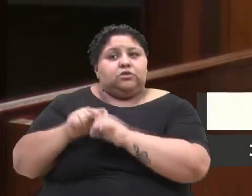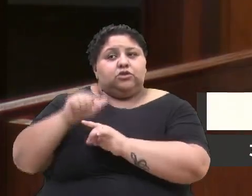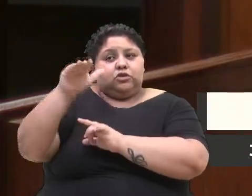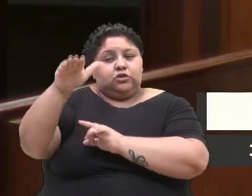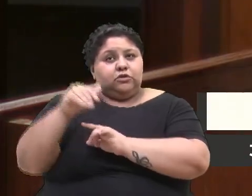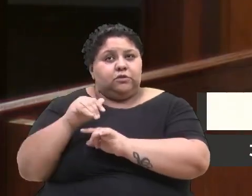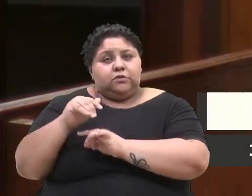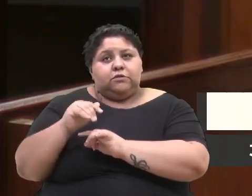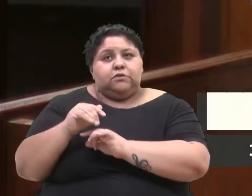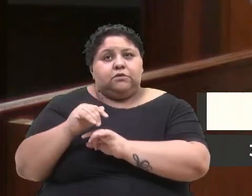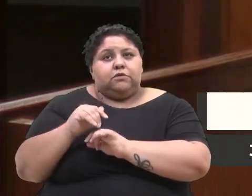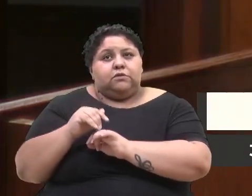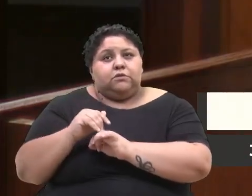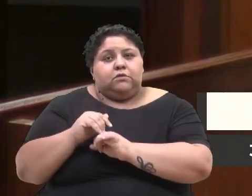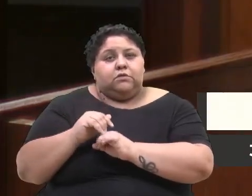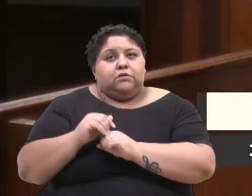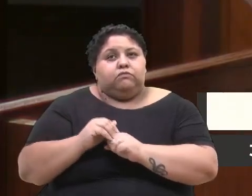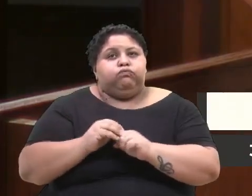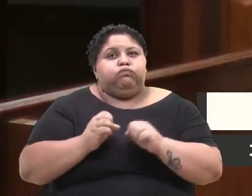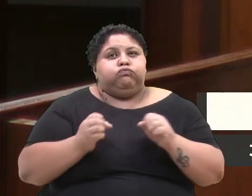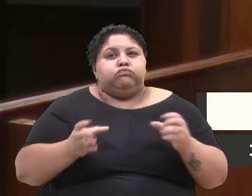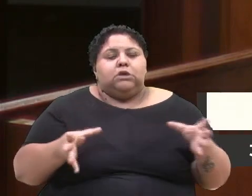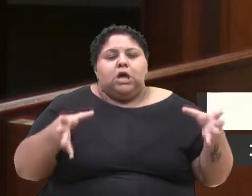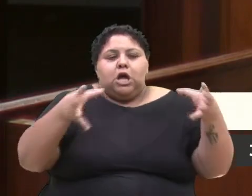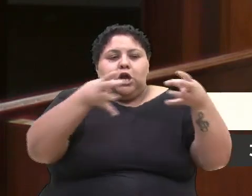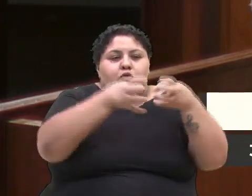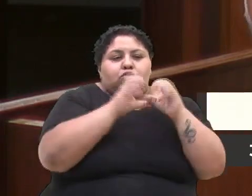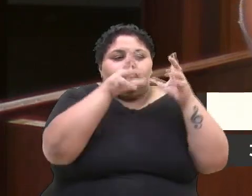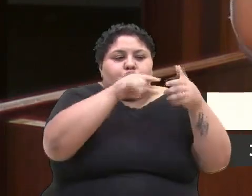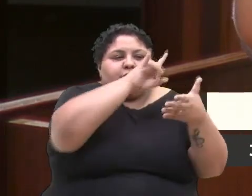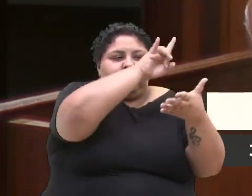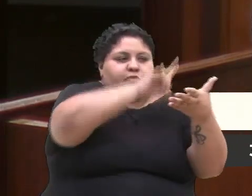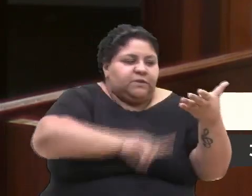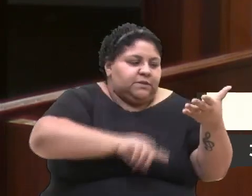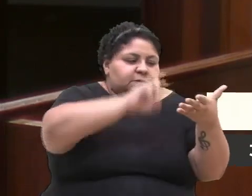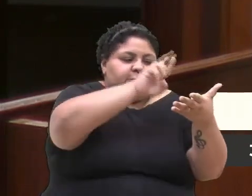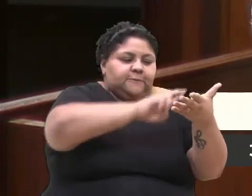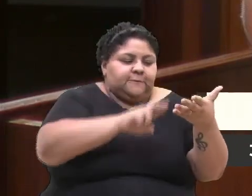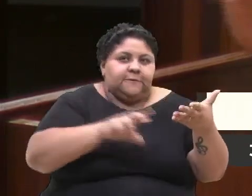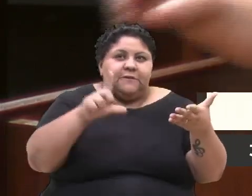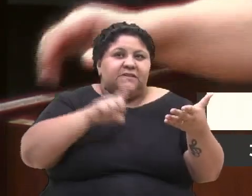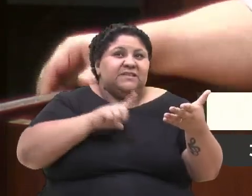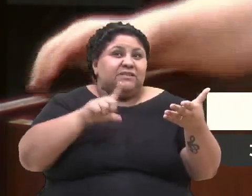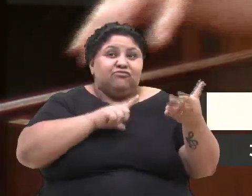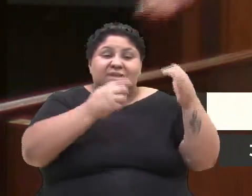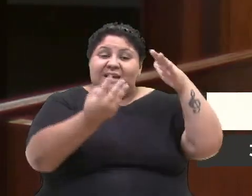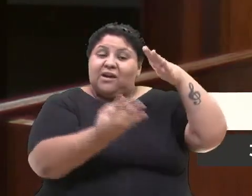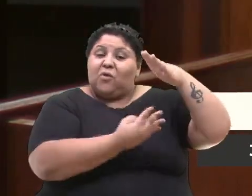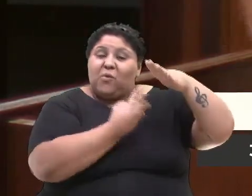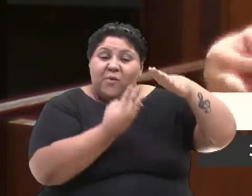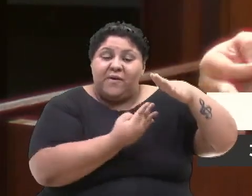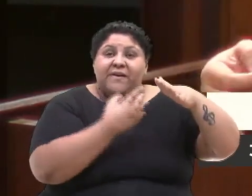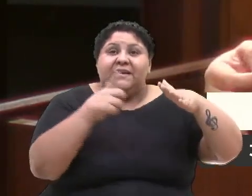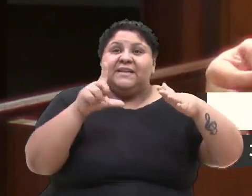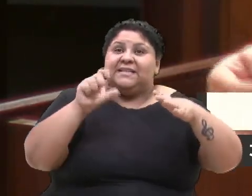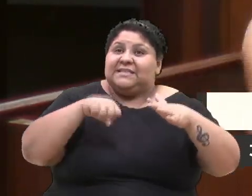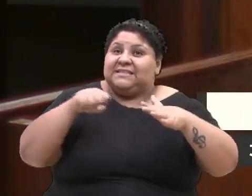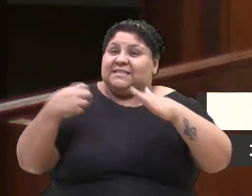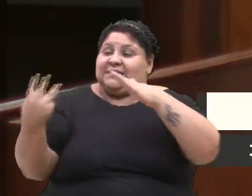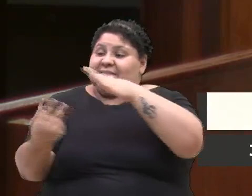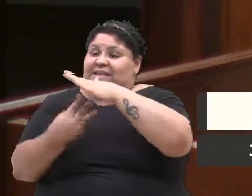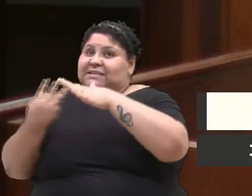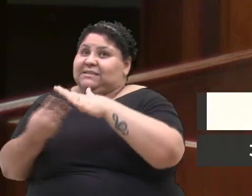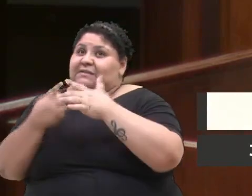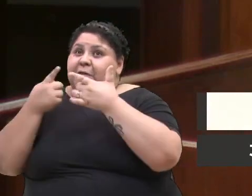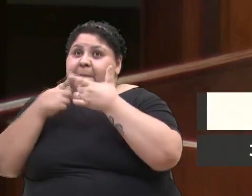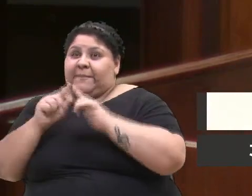todas documentação, relatório, não existe a tal da quarteirização, existe a terceirização, mas parece